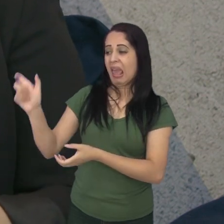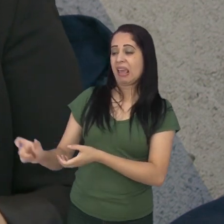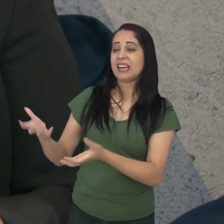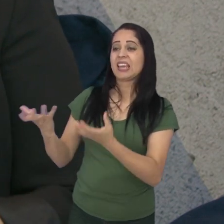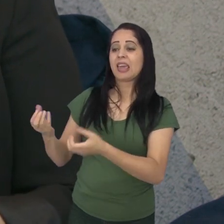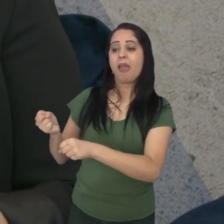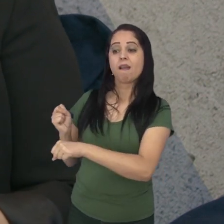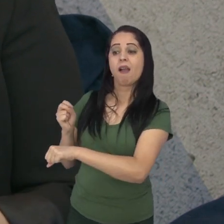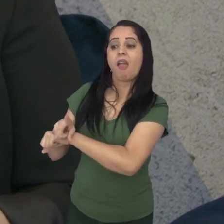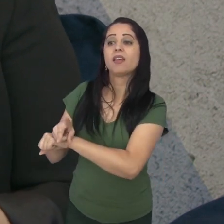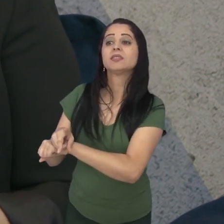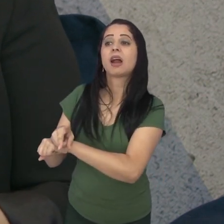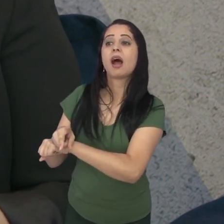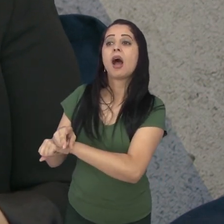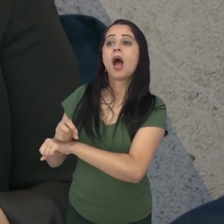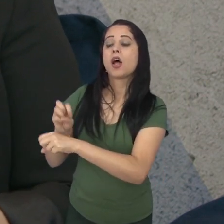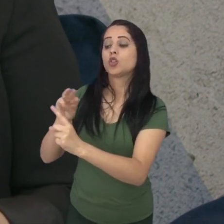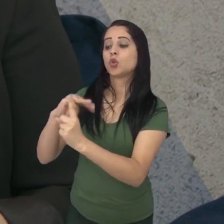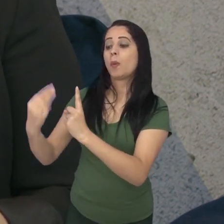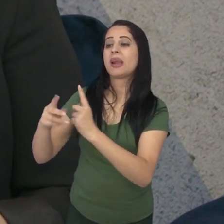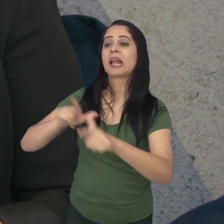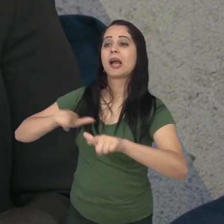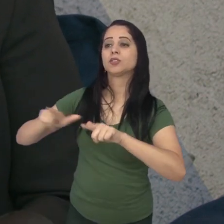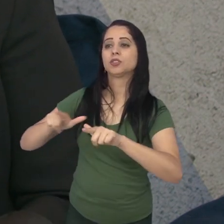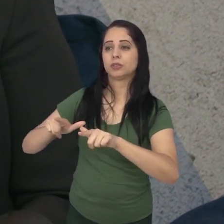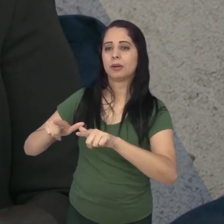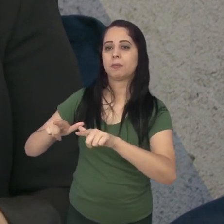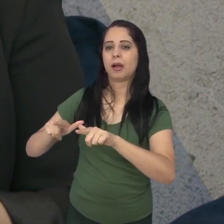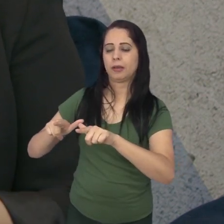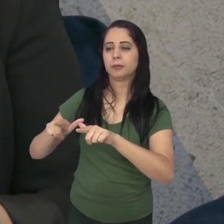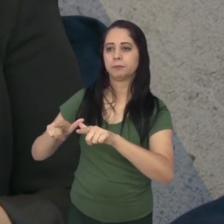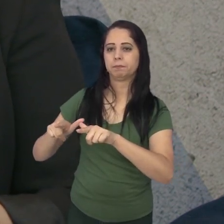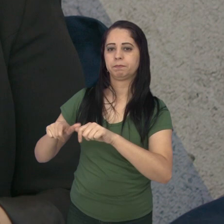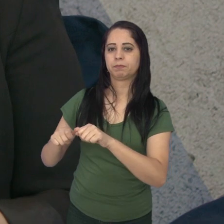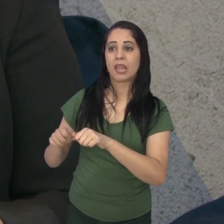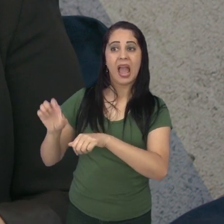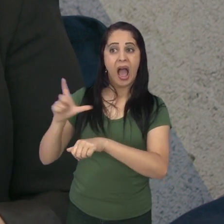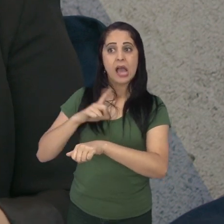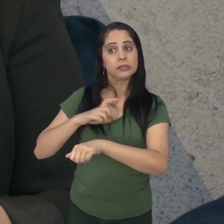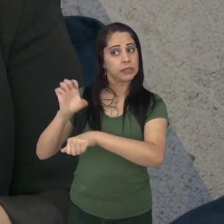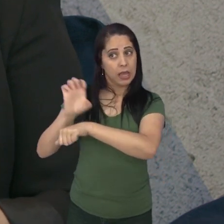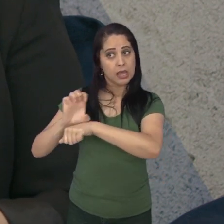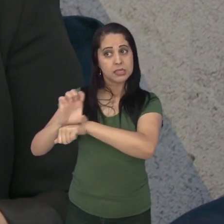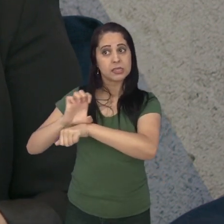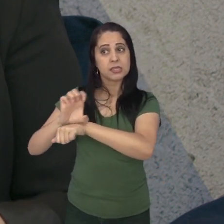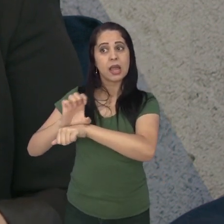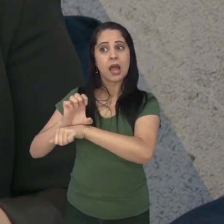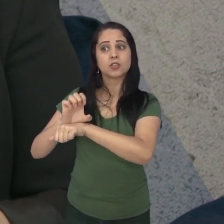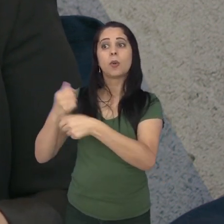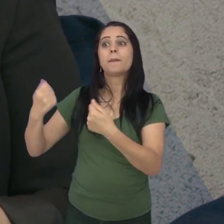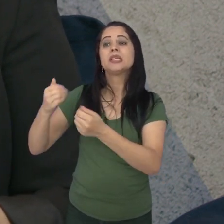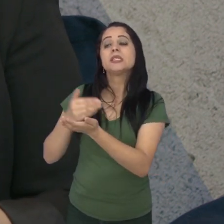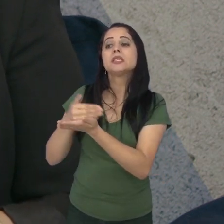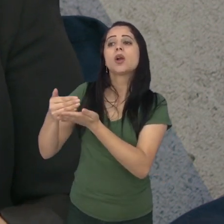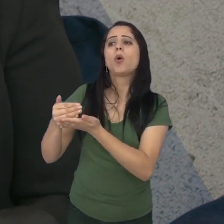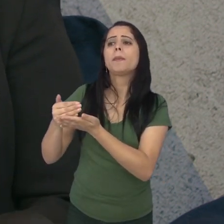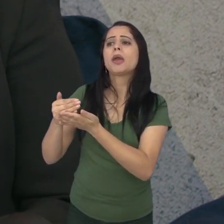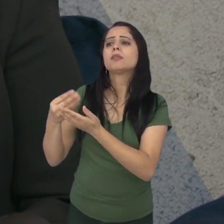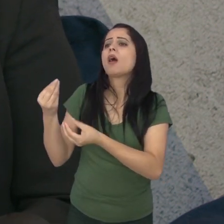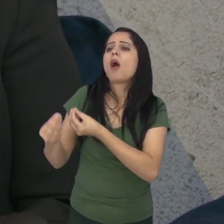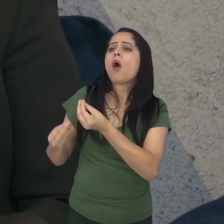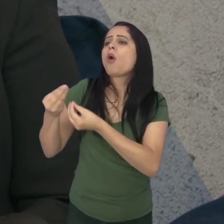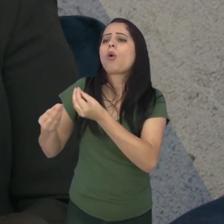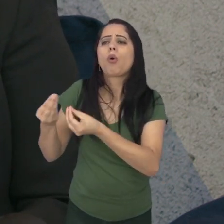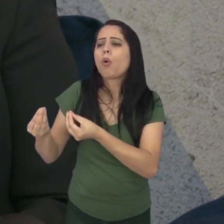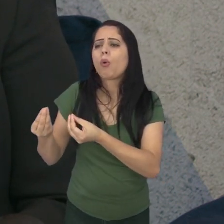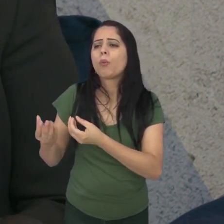no mercado. Você acha que o estágio, quando que ele começa e se ele ajuda a entrar